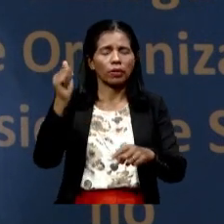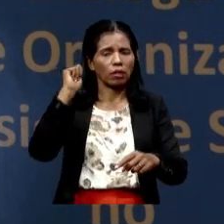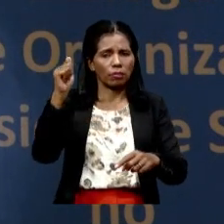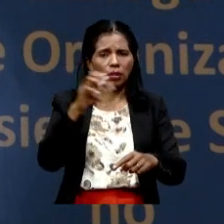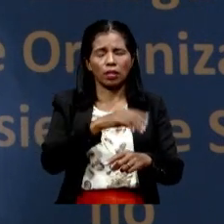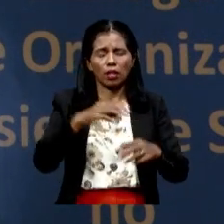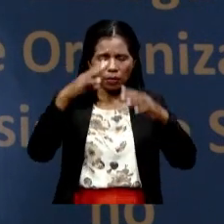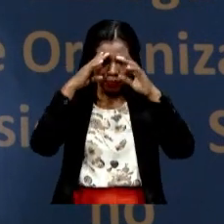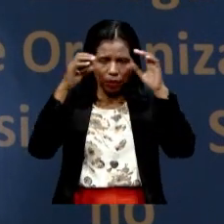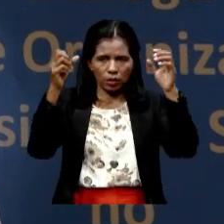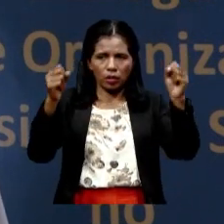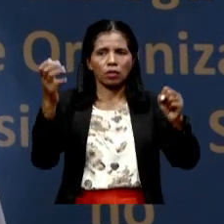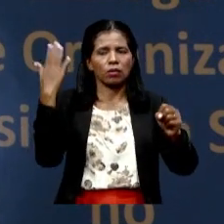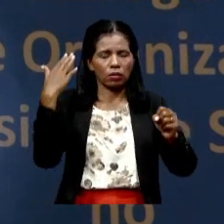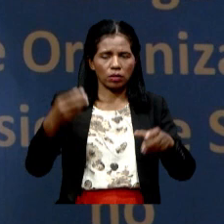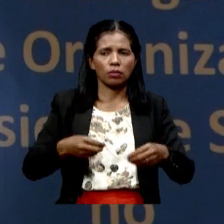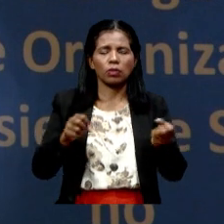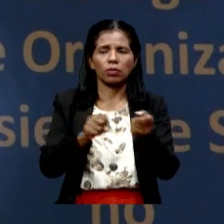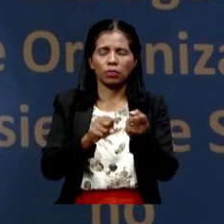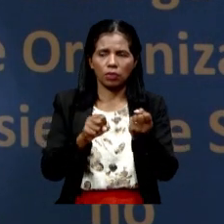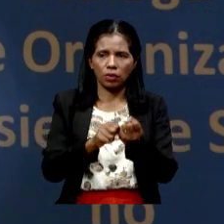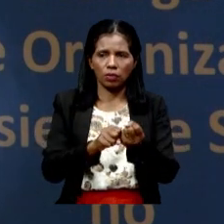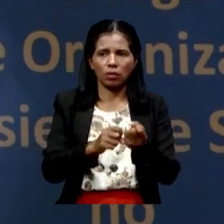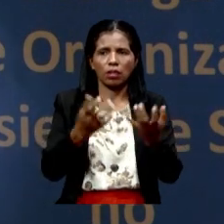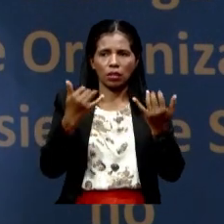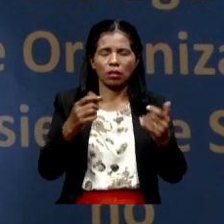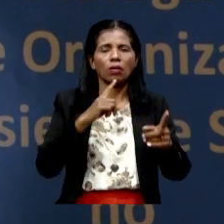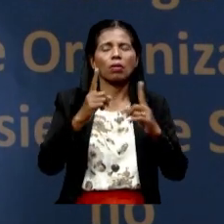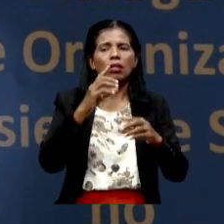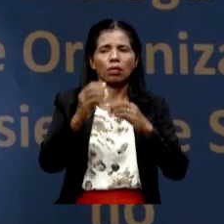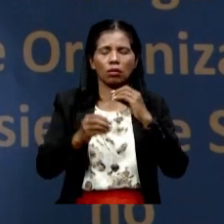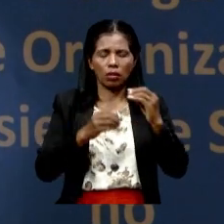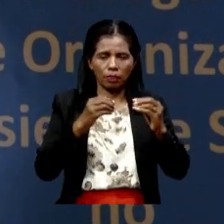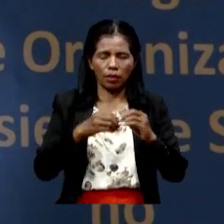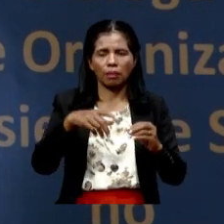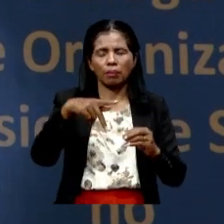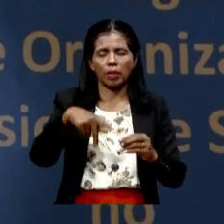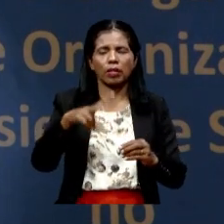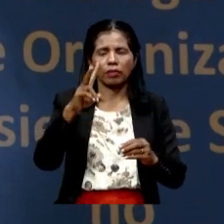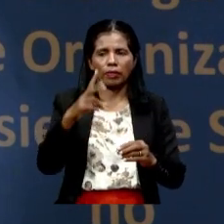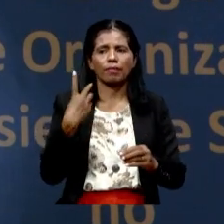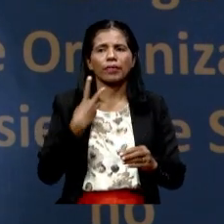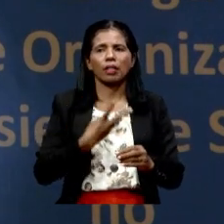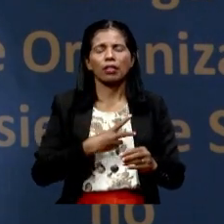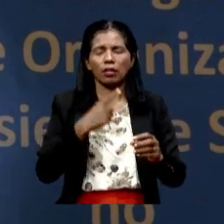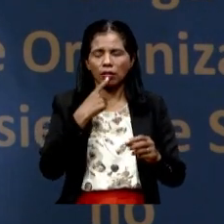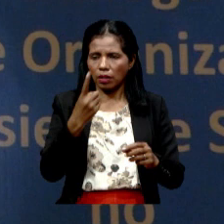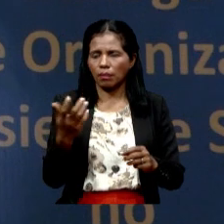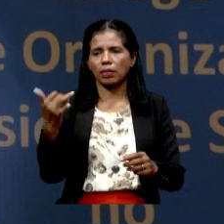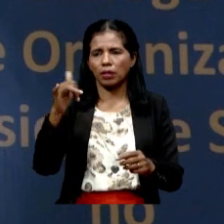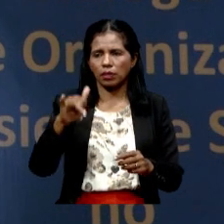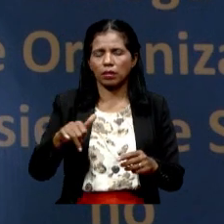da República agora mostra o luxira uma foi apoio presidente da República Rasik. Mas colheia o assunto ainda né. Deve está desvia sira.